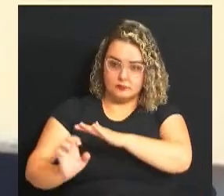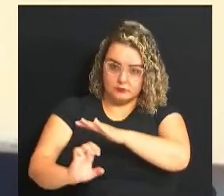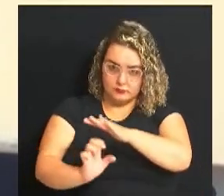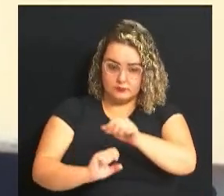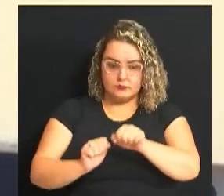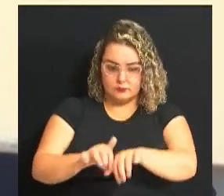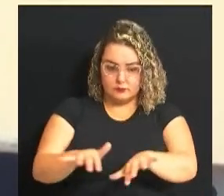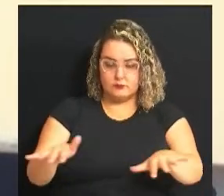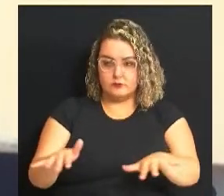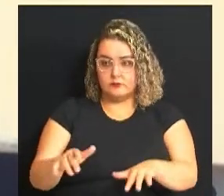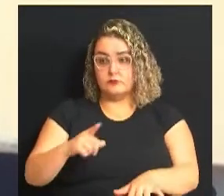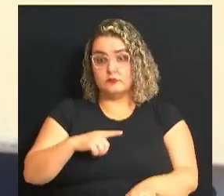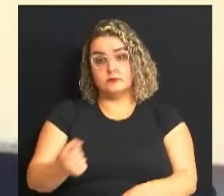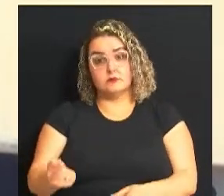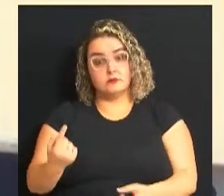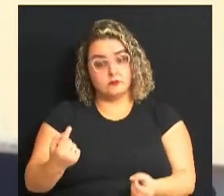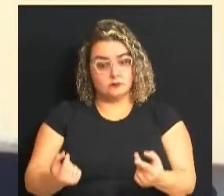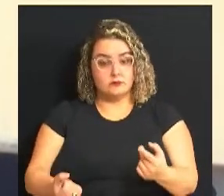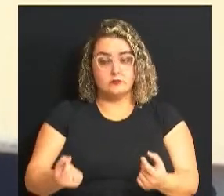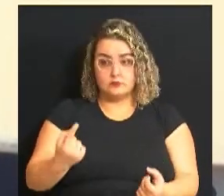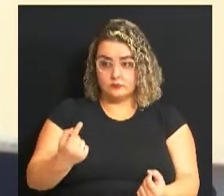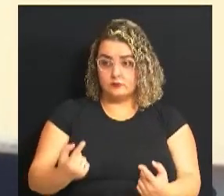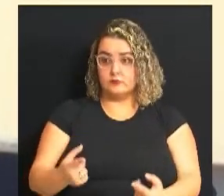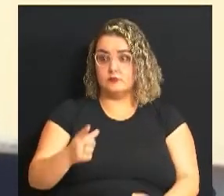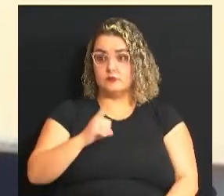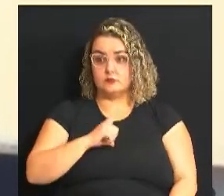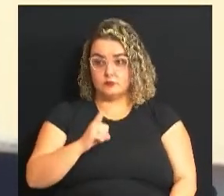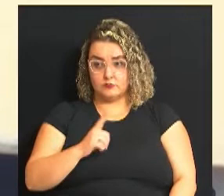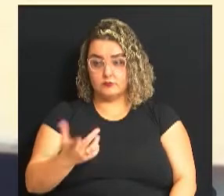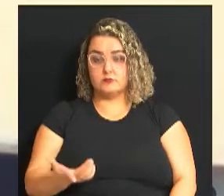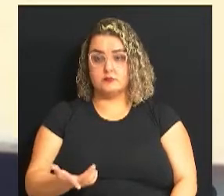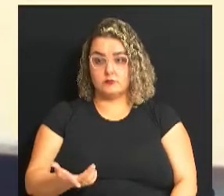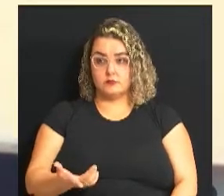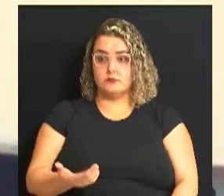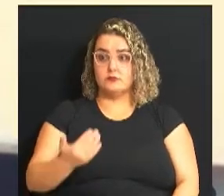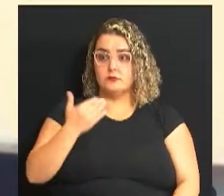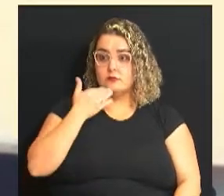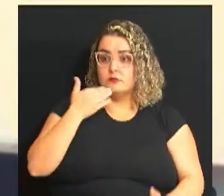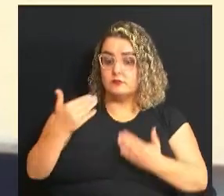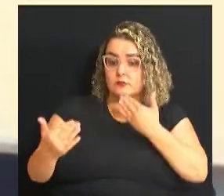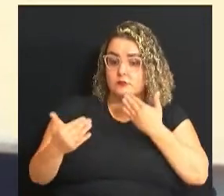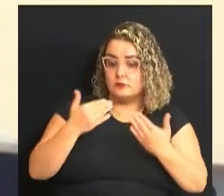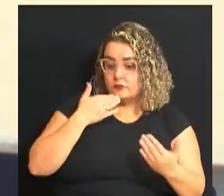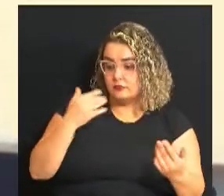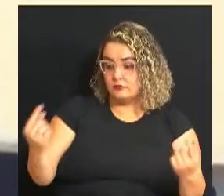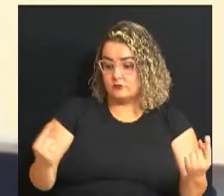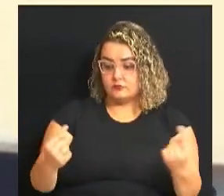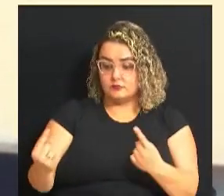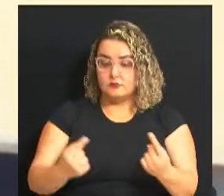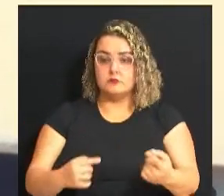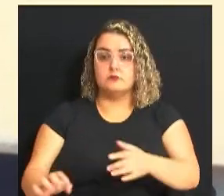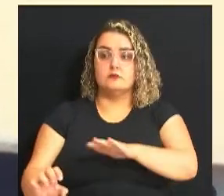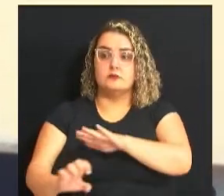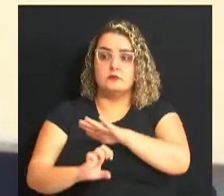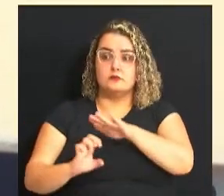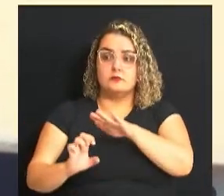E tem alguns casos também, que a gente está tendo algumas demandas, que são as empresas, aquelas empresas que